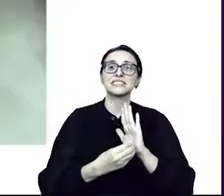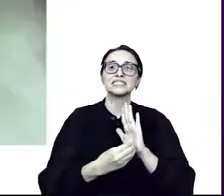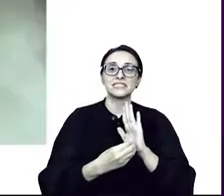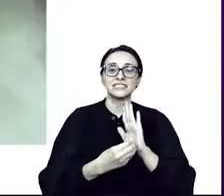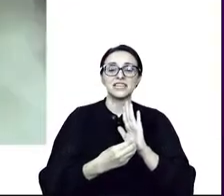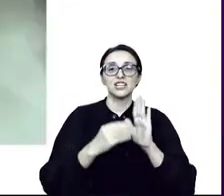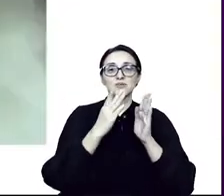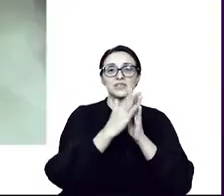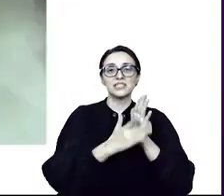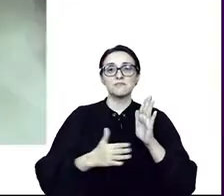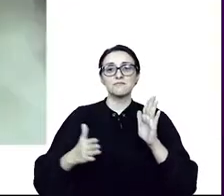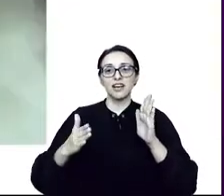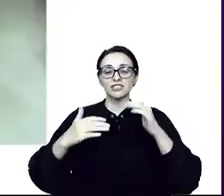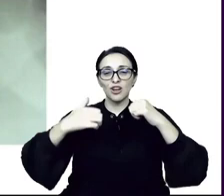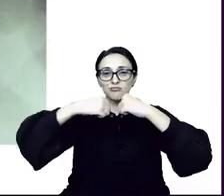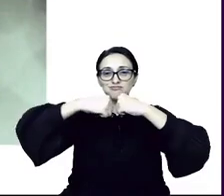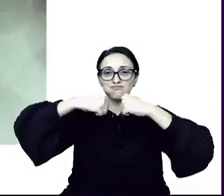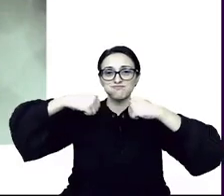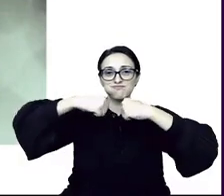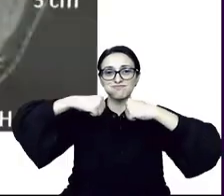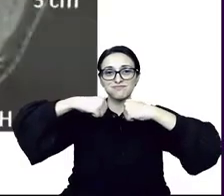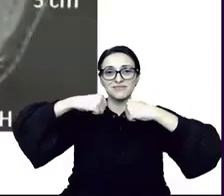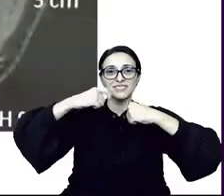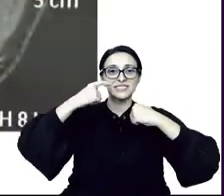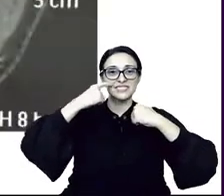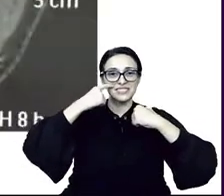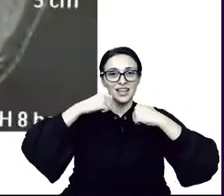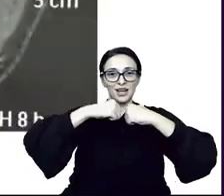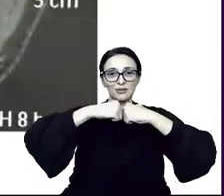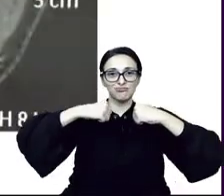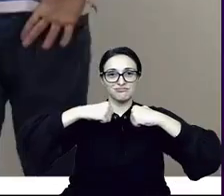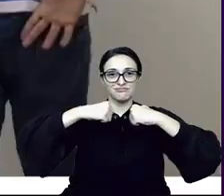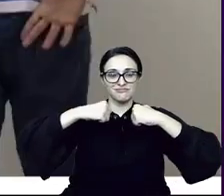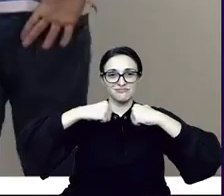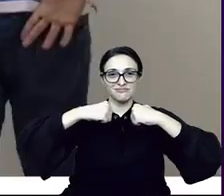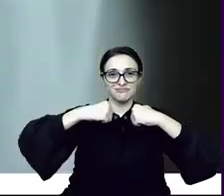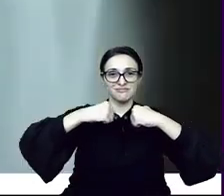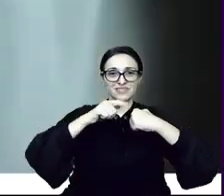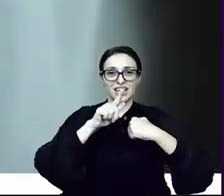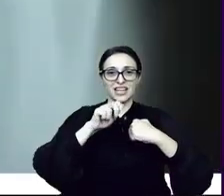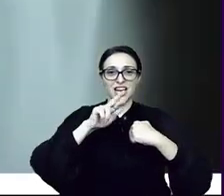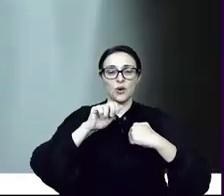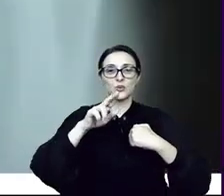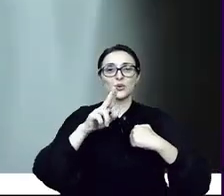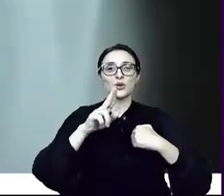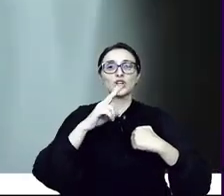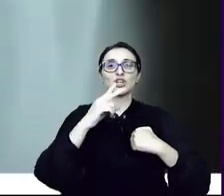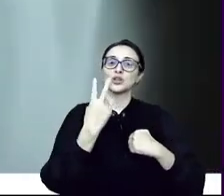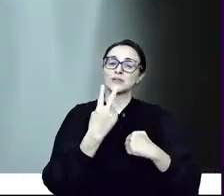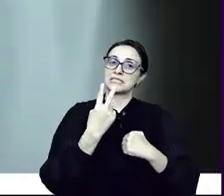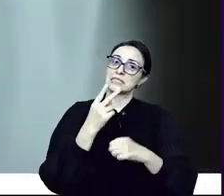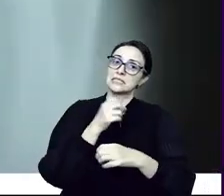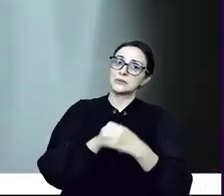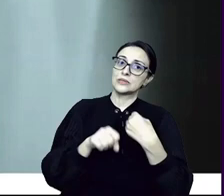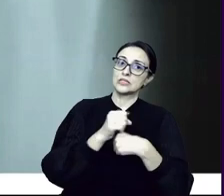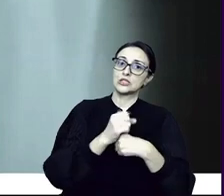tinha um espaço articular ainda, né, um grau 2 aí de uma classificação lá então, talvez em 2015